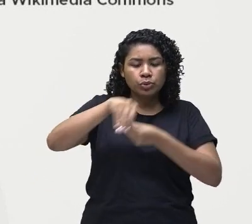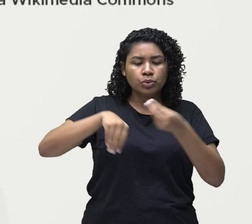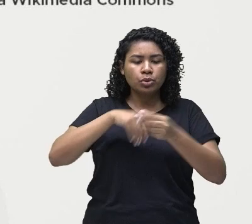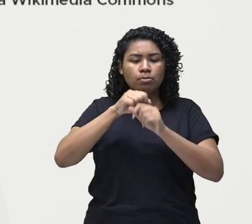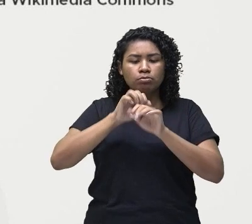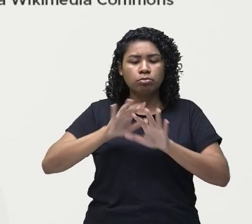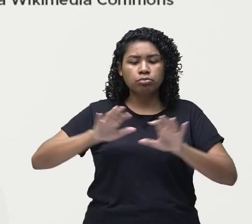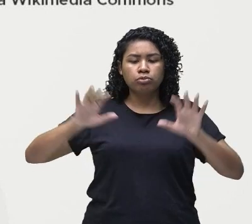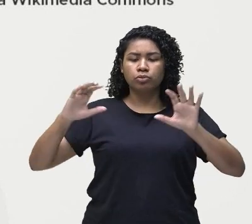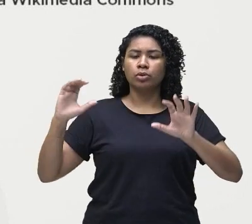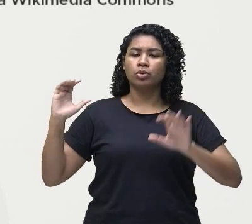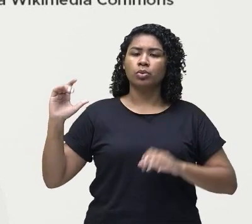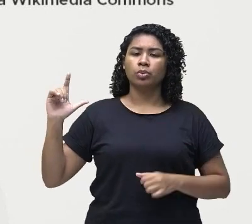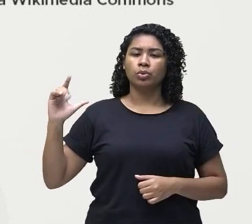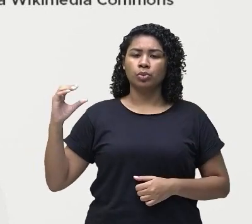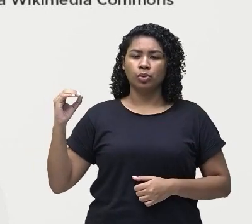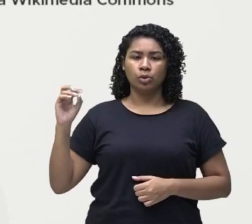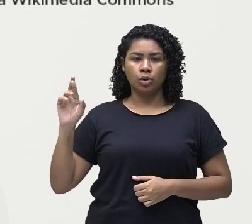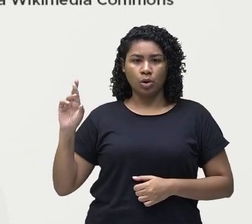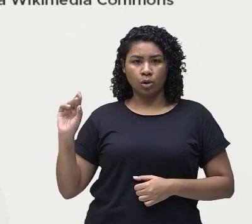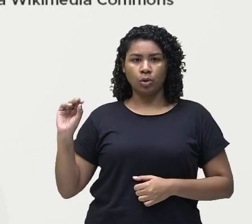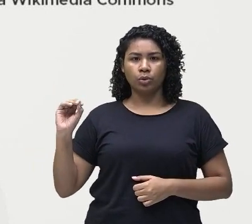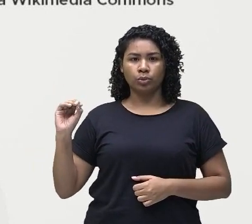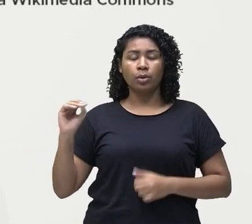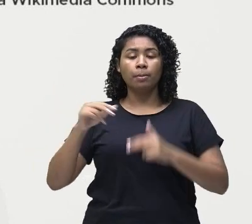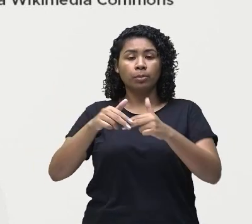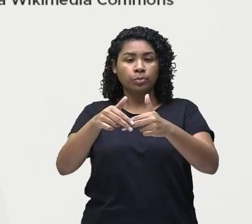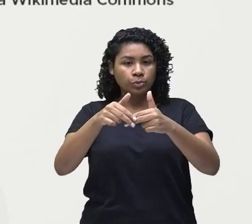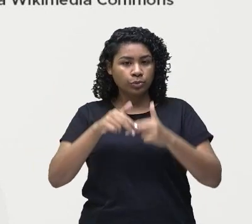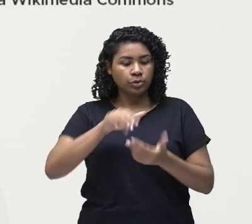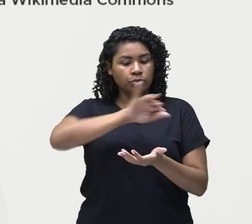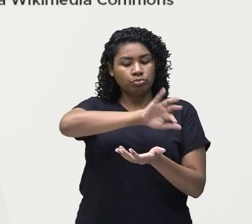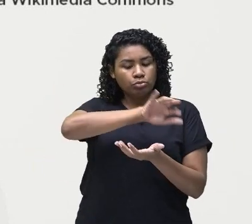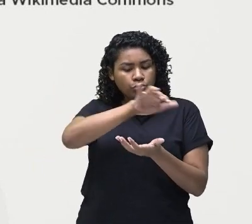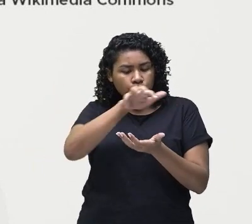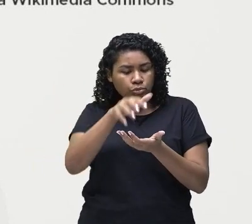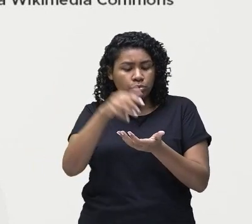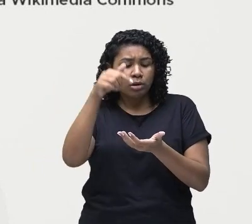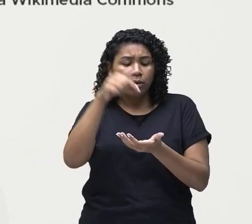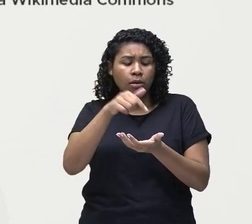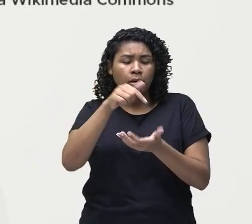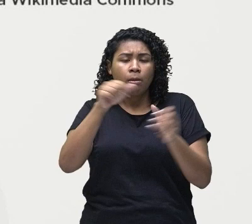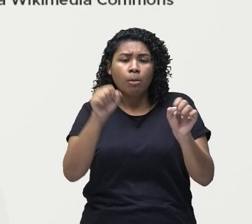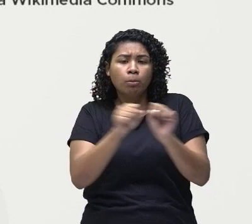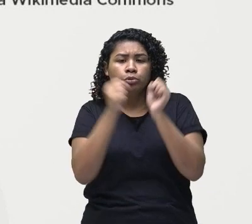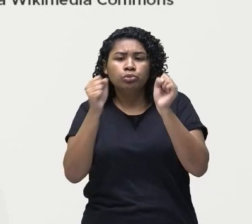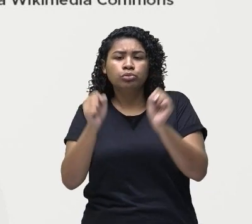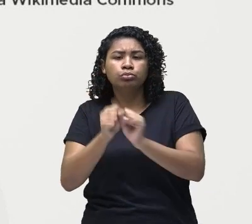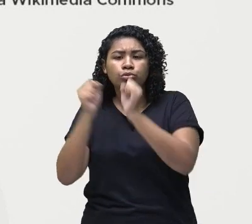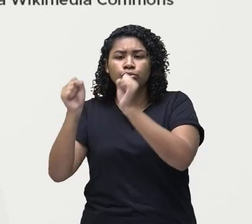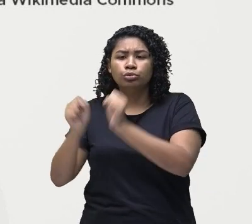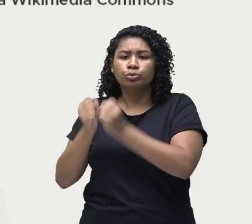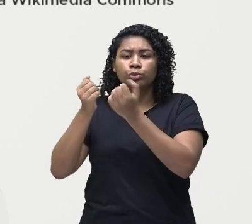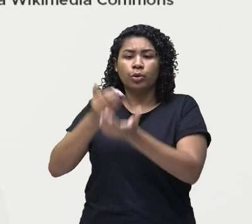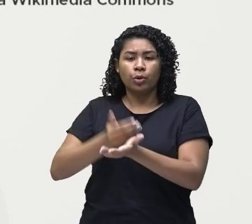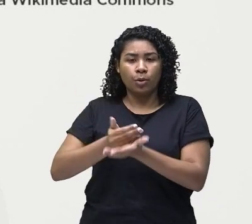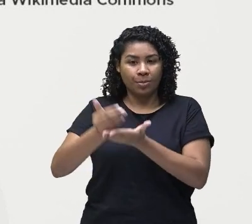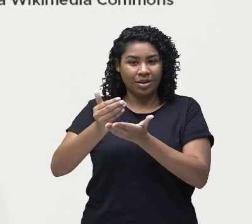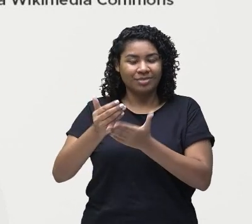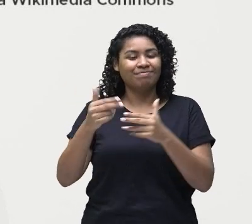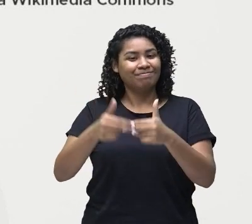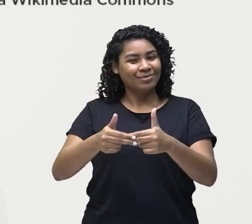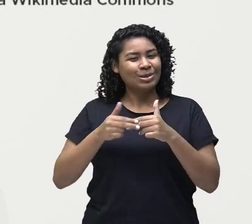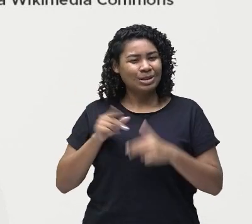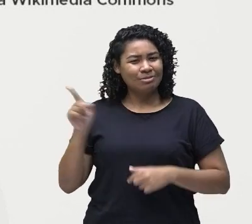que destrói o ozônio na atmosfera. Então, olha que interessante.